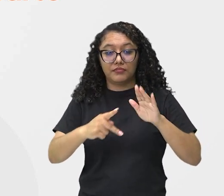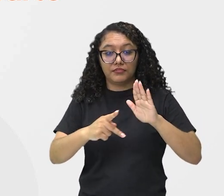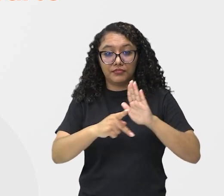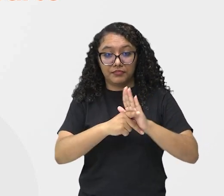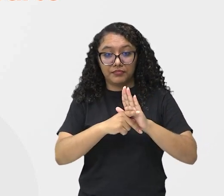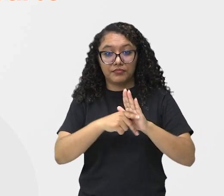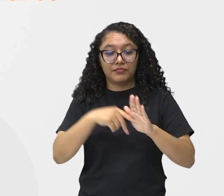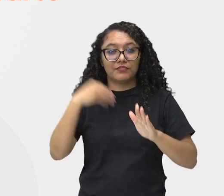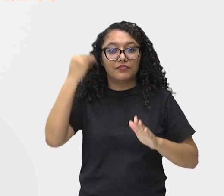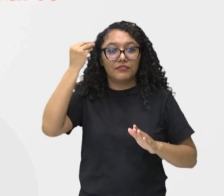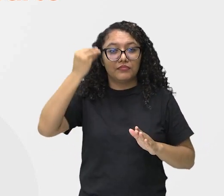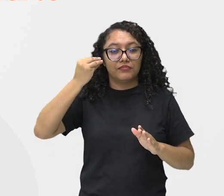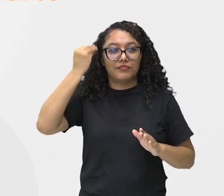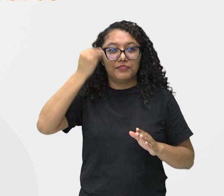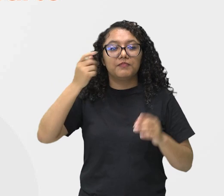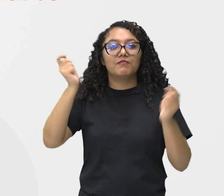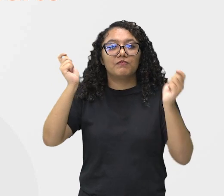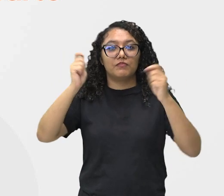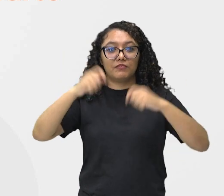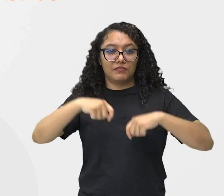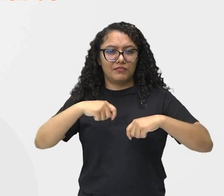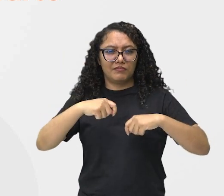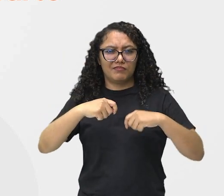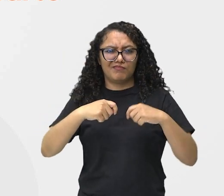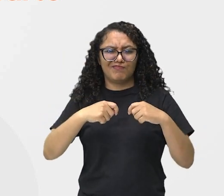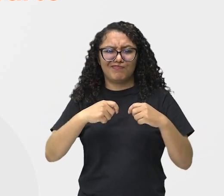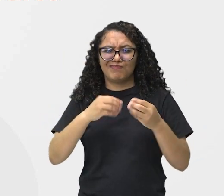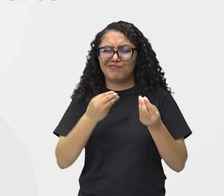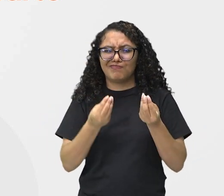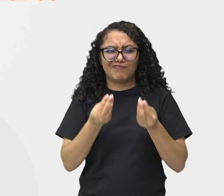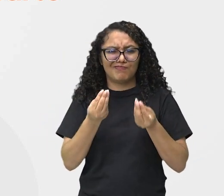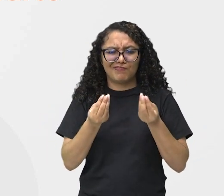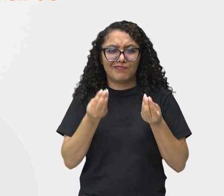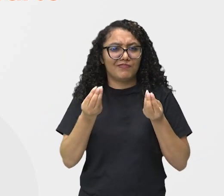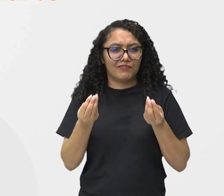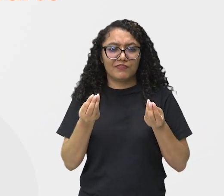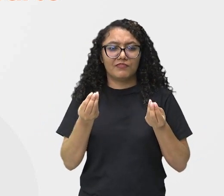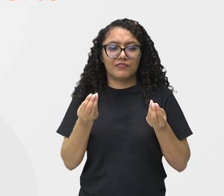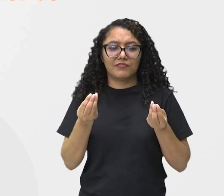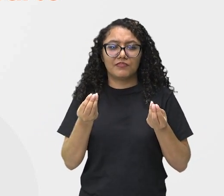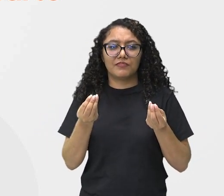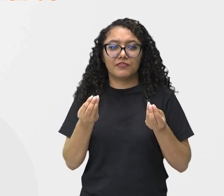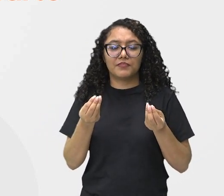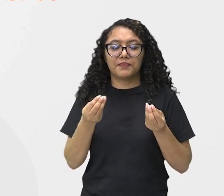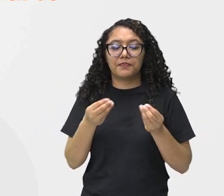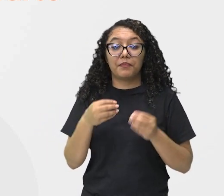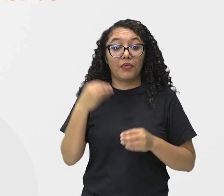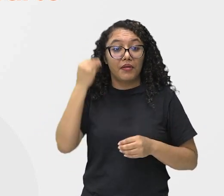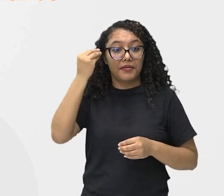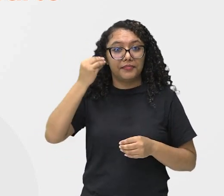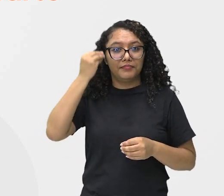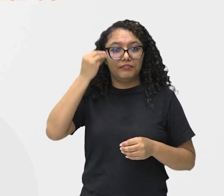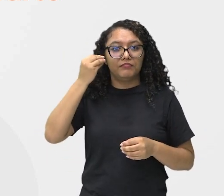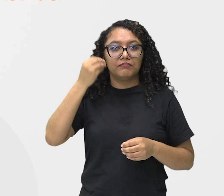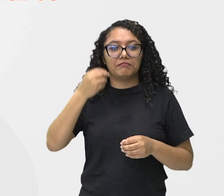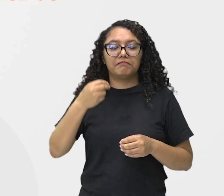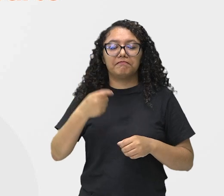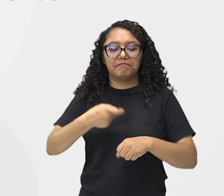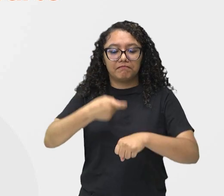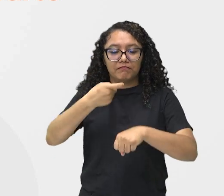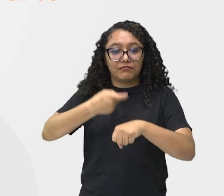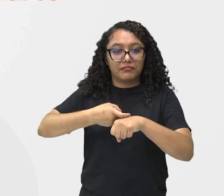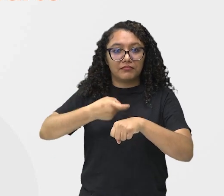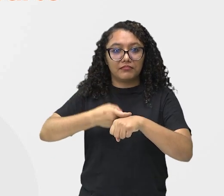experiência possível. Como que seria essa experiência possível? uma experiência concreta que